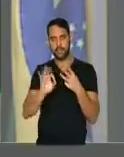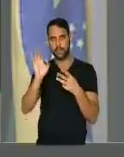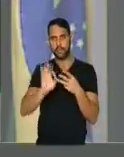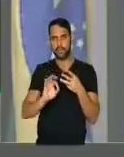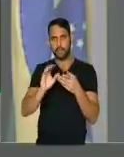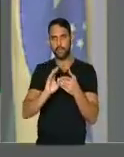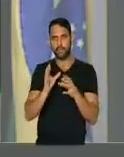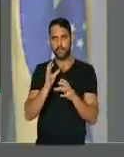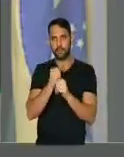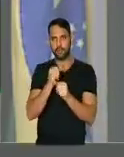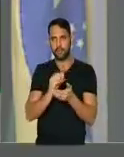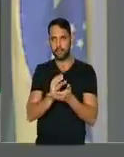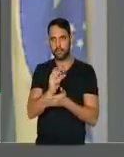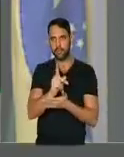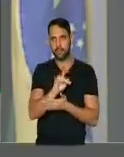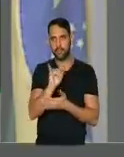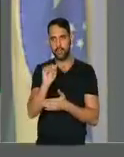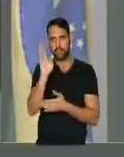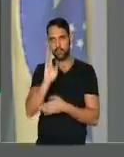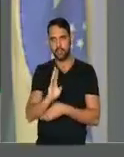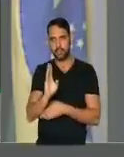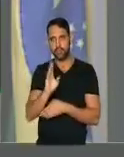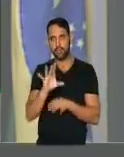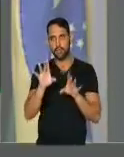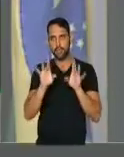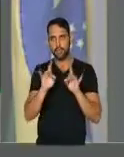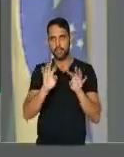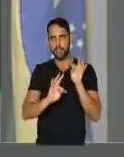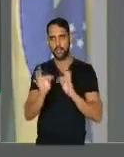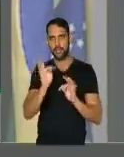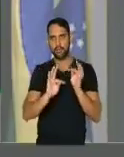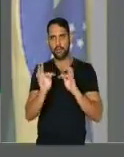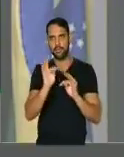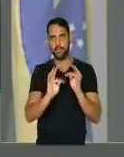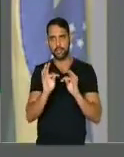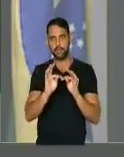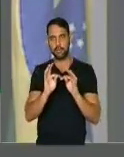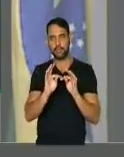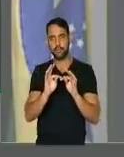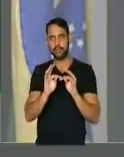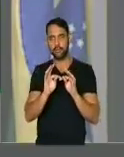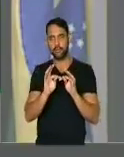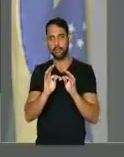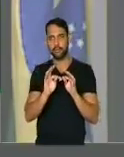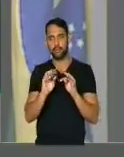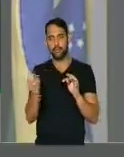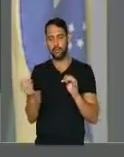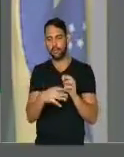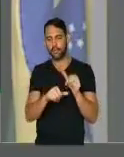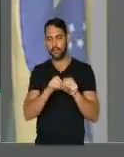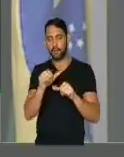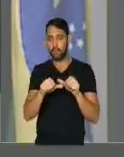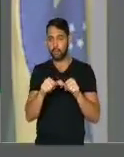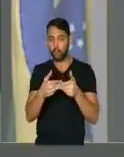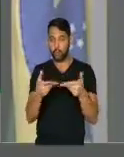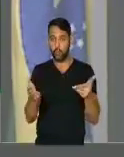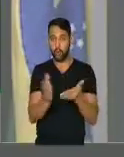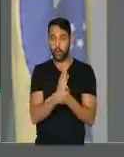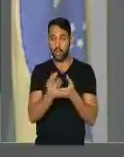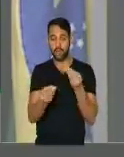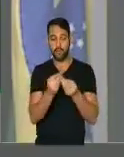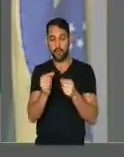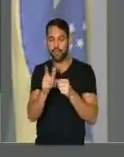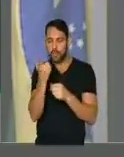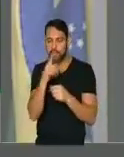3% do investimento do PIB do país em ciência, tecnologia e inovação, porque dessa forma nós